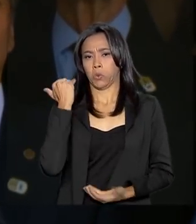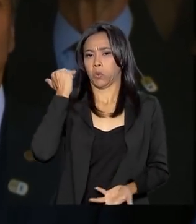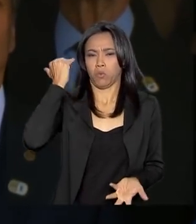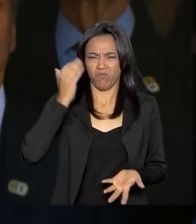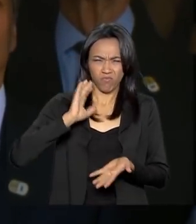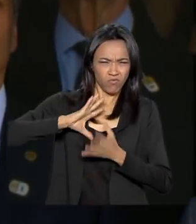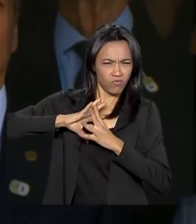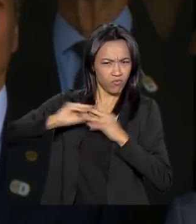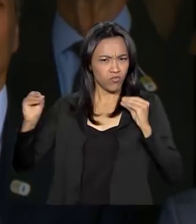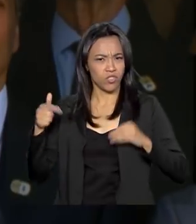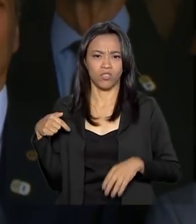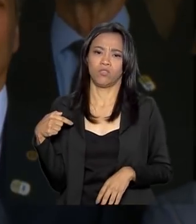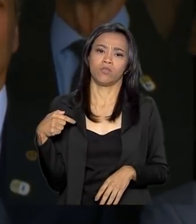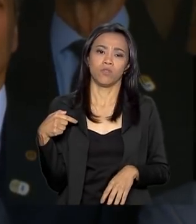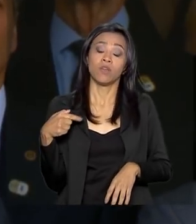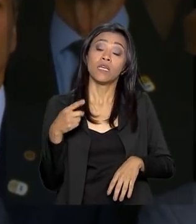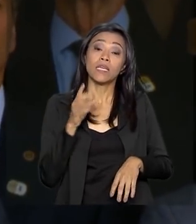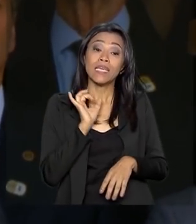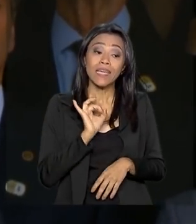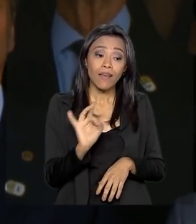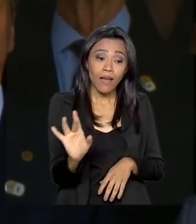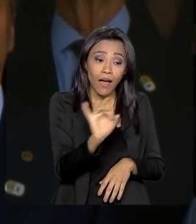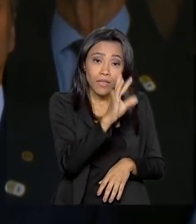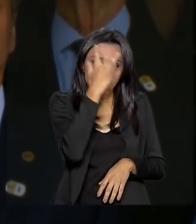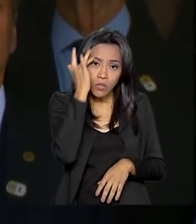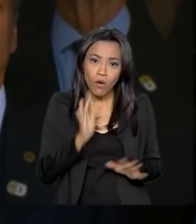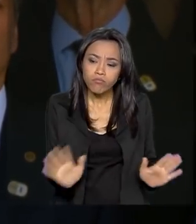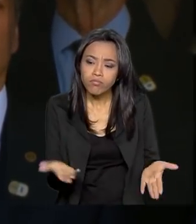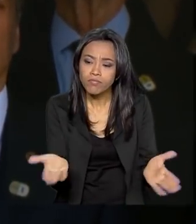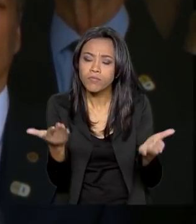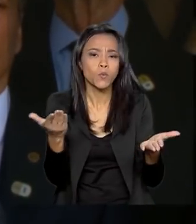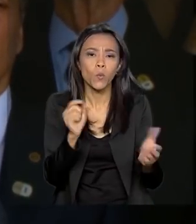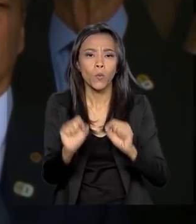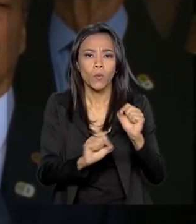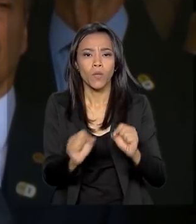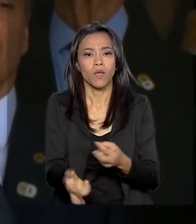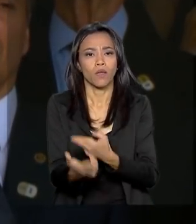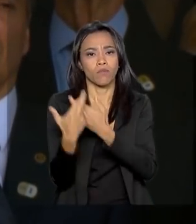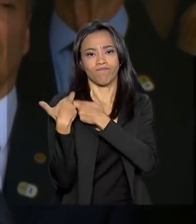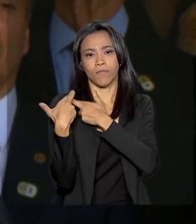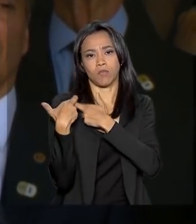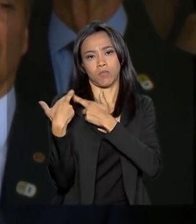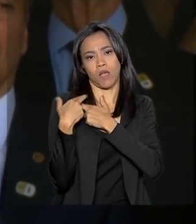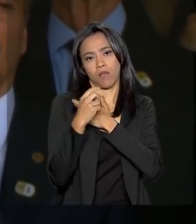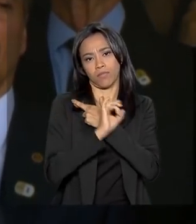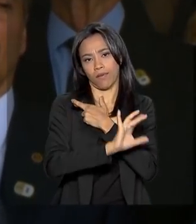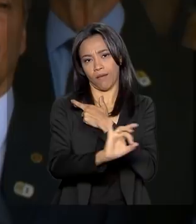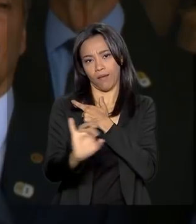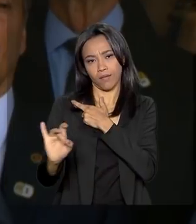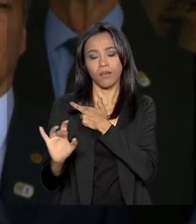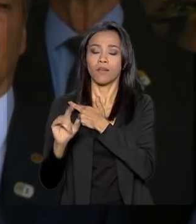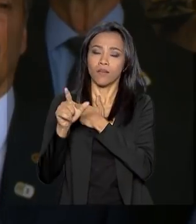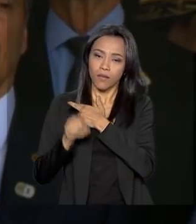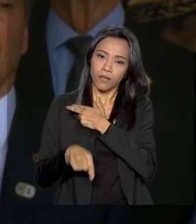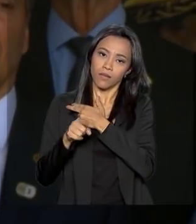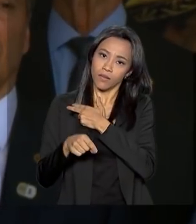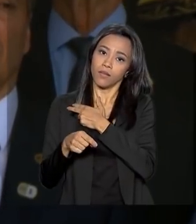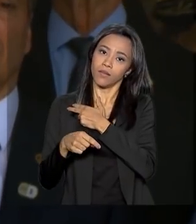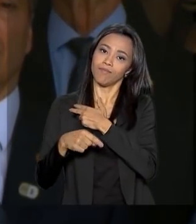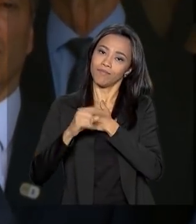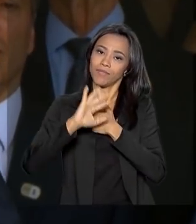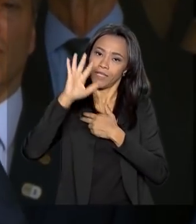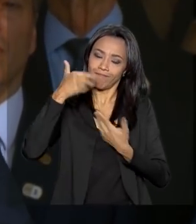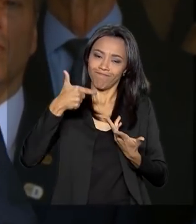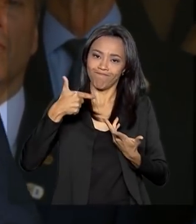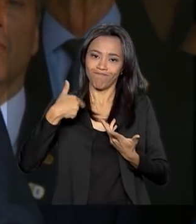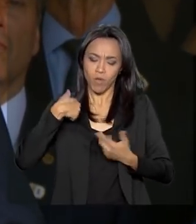cada um ser realmente responsável e receber aquilo que recebe pelo suor do seu